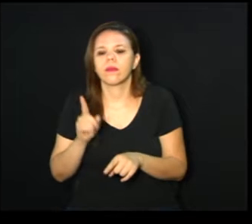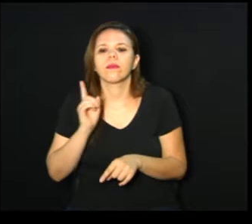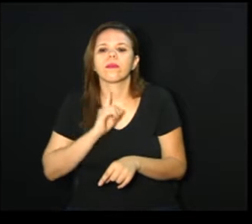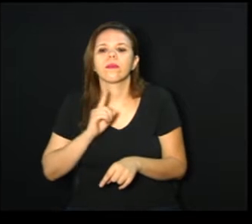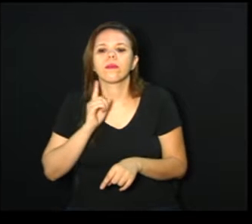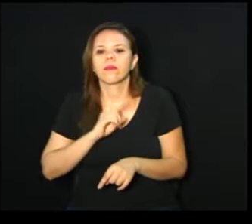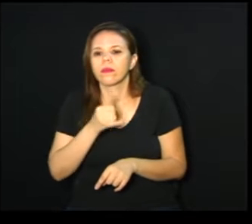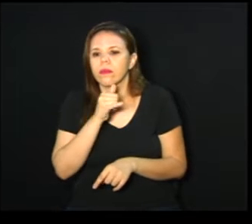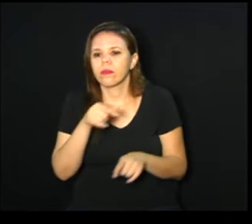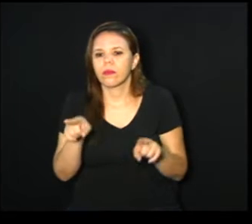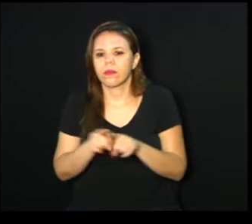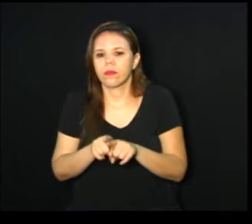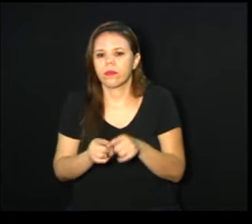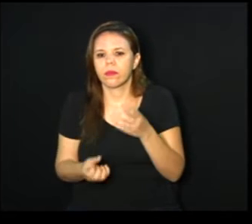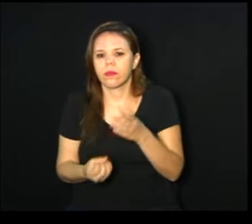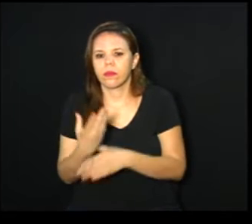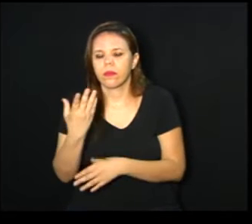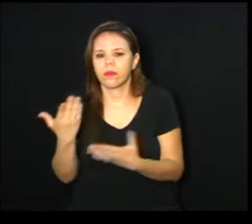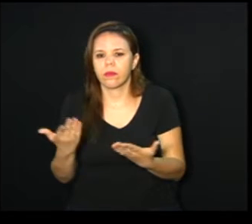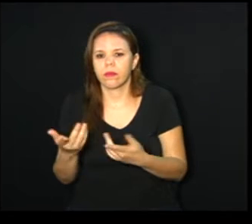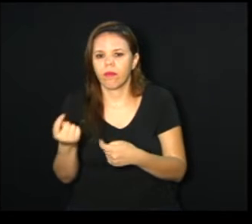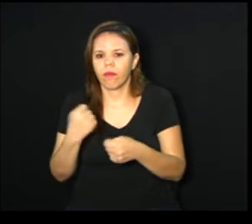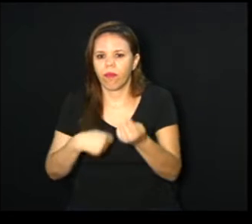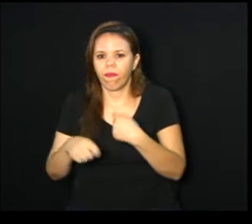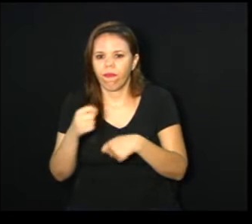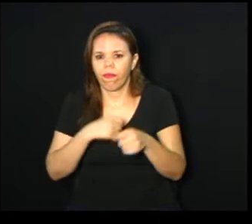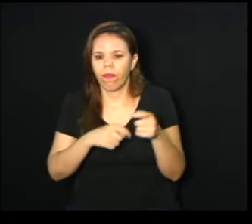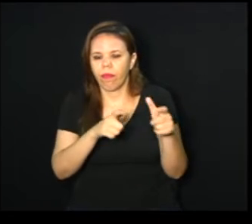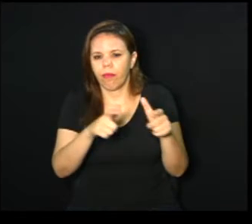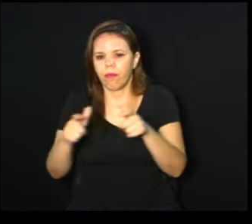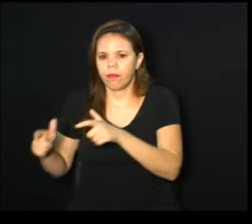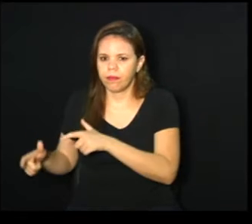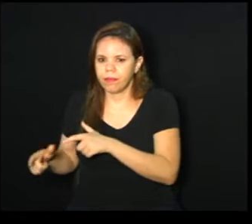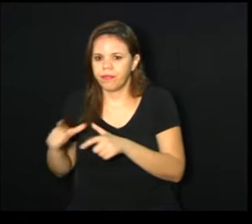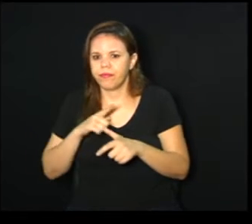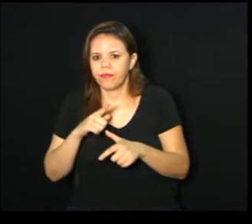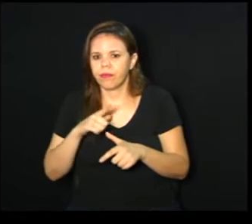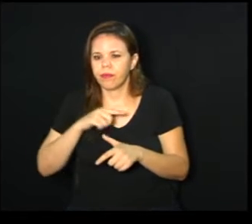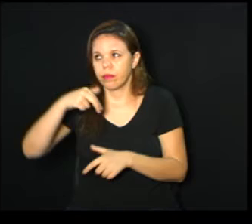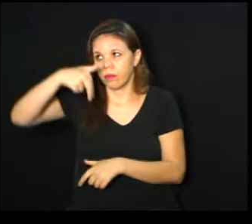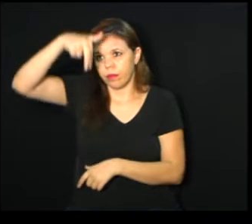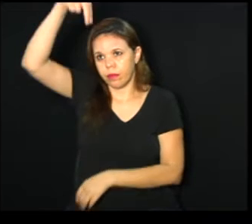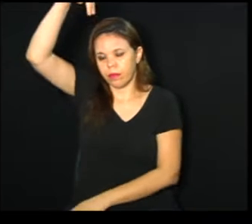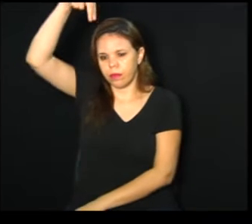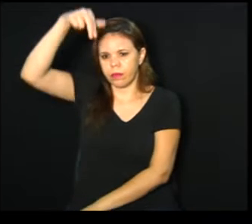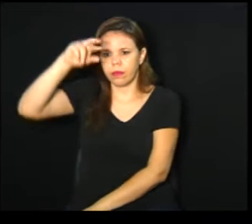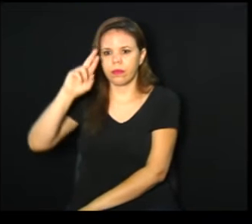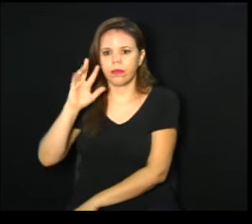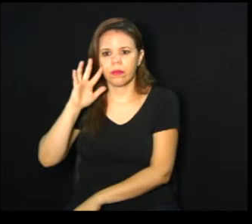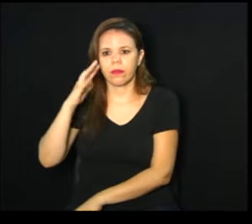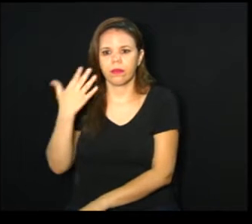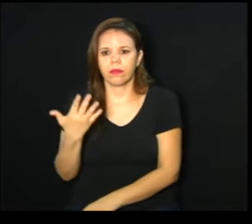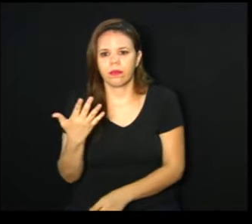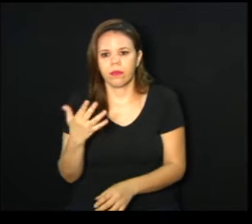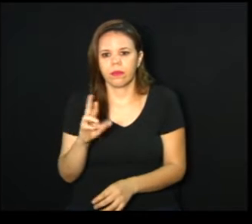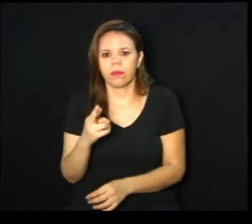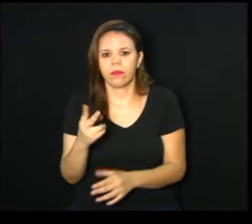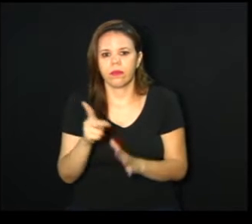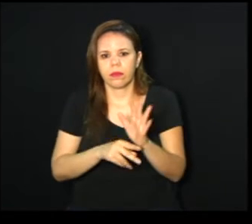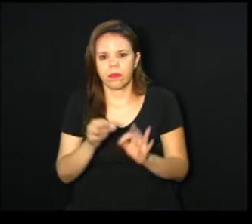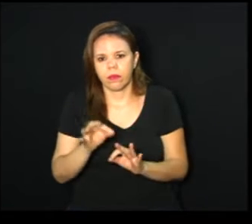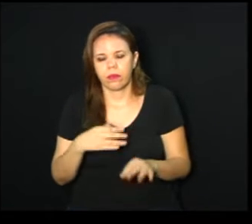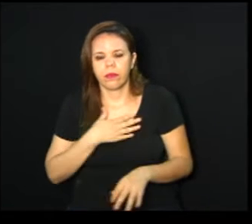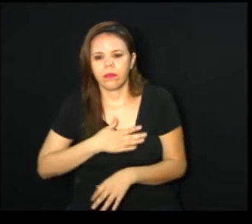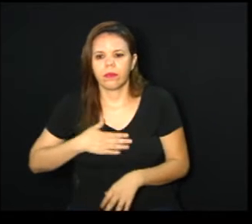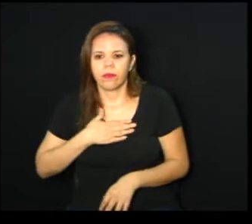Energia Elétrica na formação dos leilões hoje, que nós temos muitas usinas solares no Nordeste, muitos dos resultados desse projeto. E para nós é uma